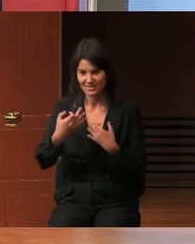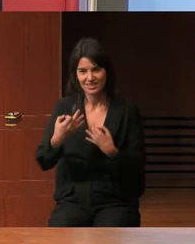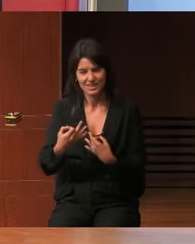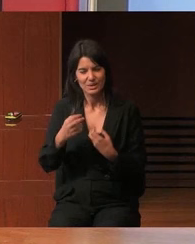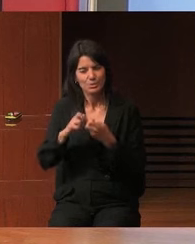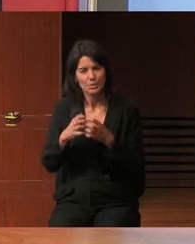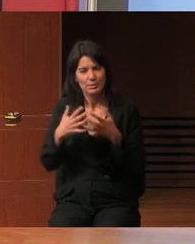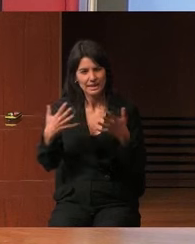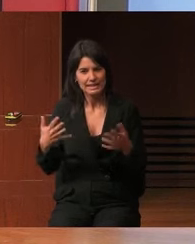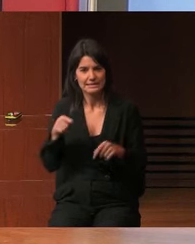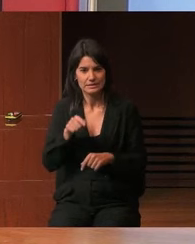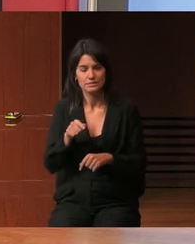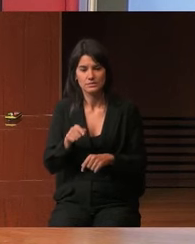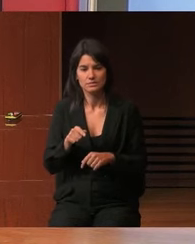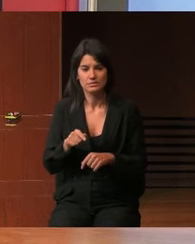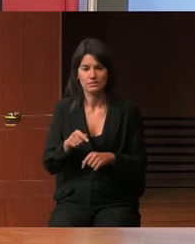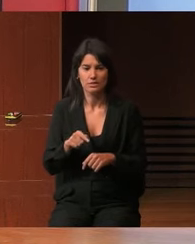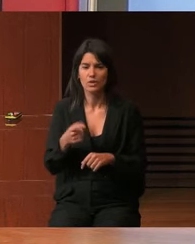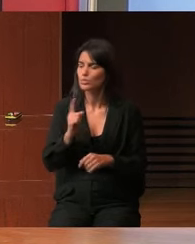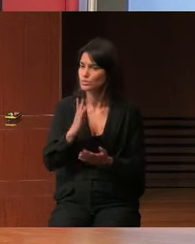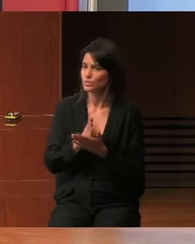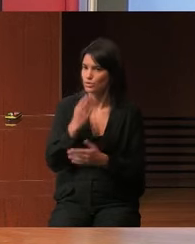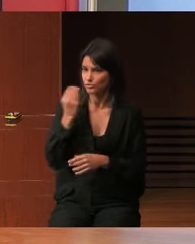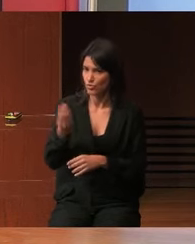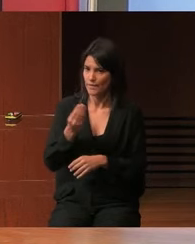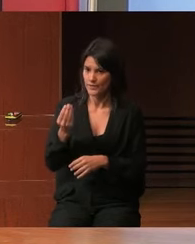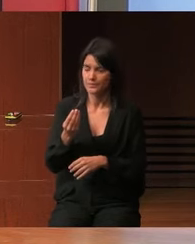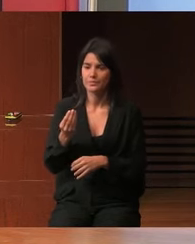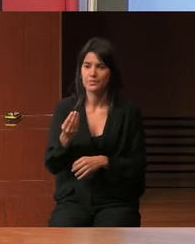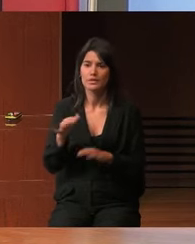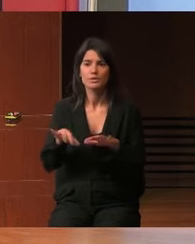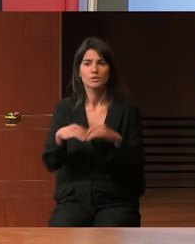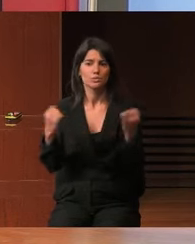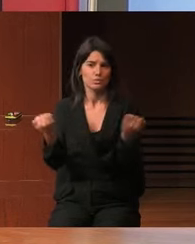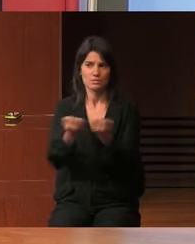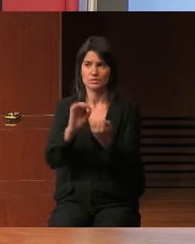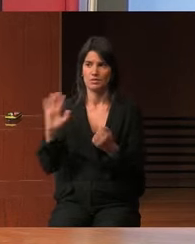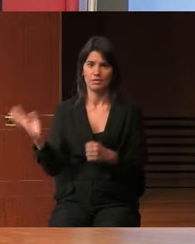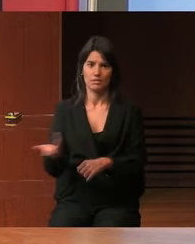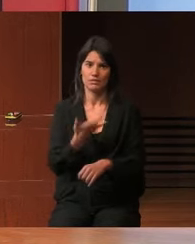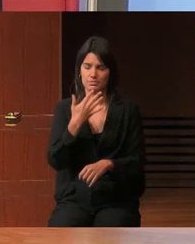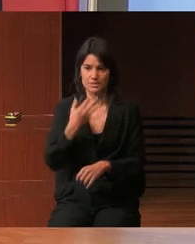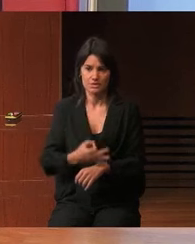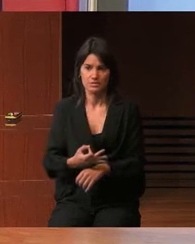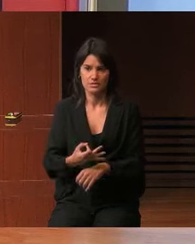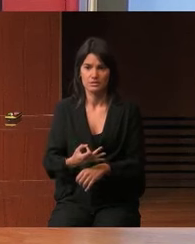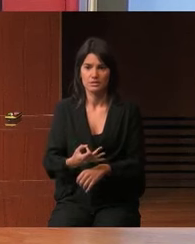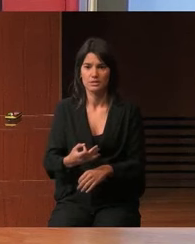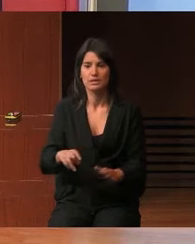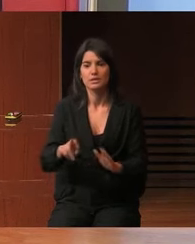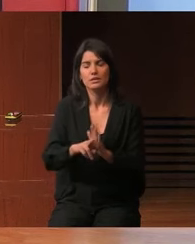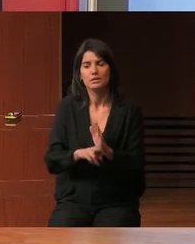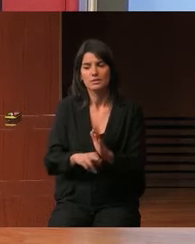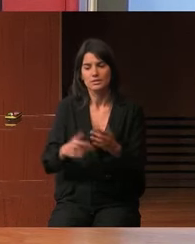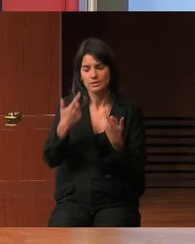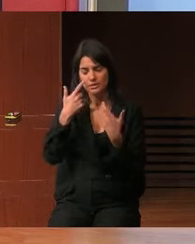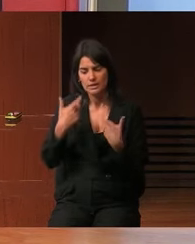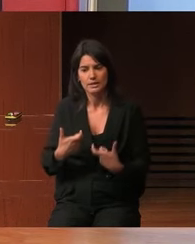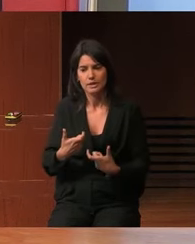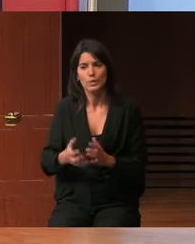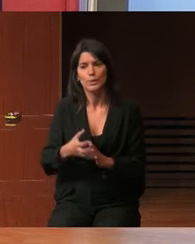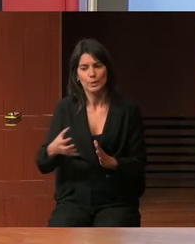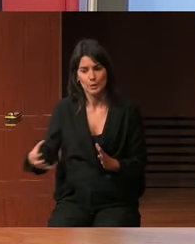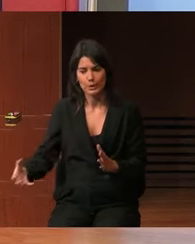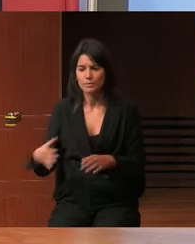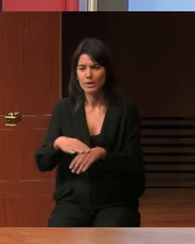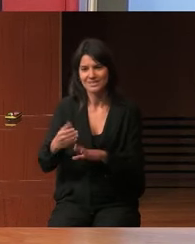problema que nós temos entre mãos, e não é só jovens, é a sociedade no todo. A regulação da conduta está a ser algo muito complexo, pelas razões que há